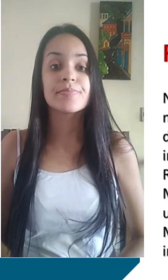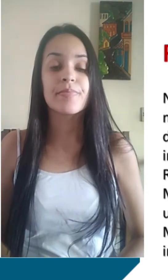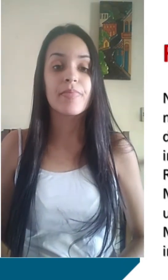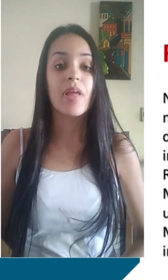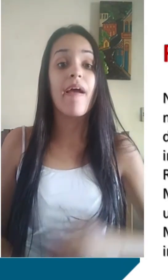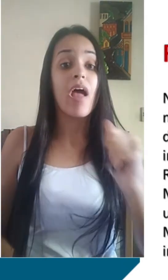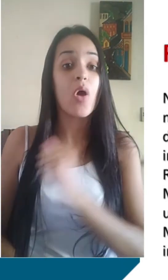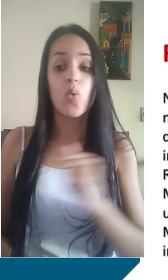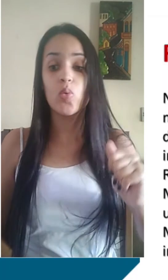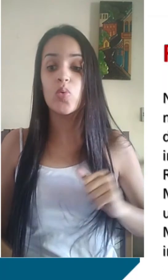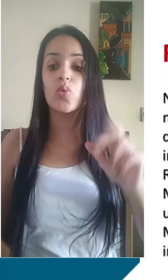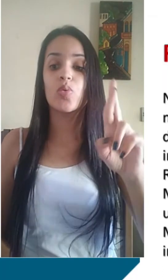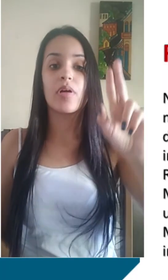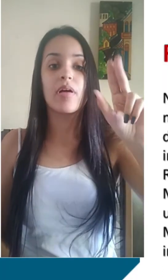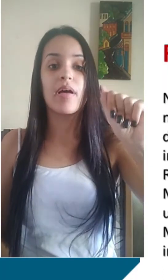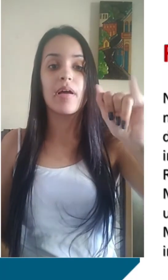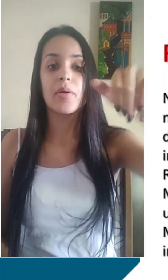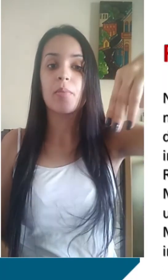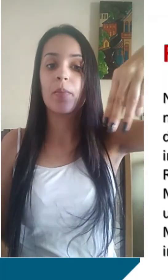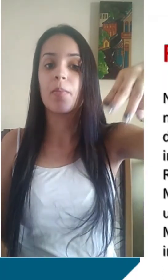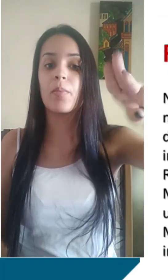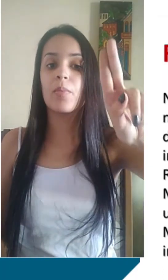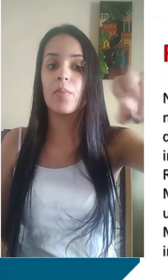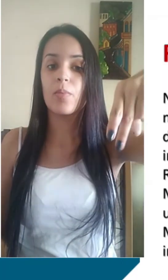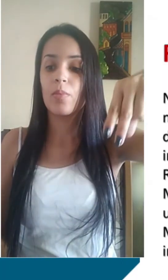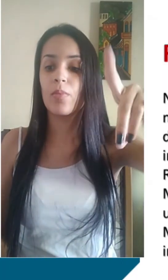Curupu, Maranhão, no dia 13 de maio de